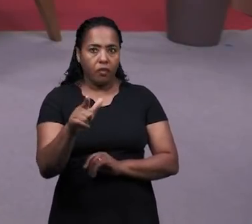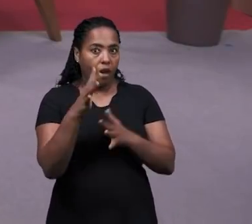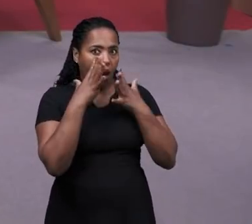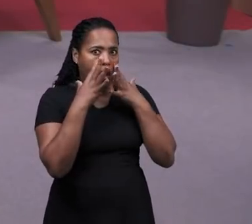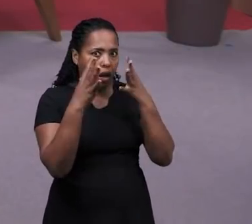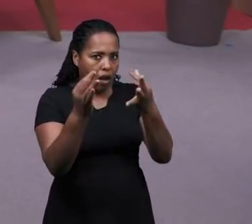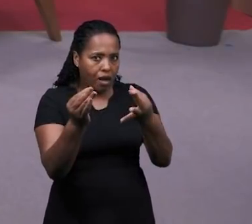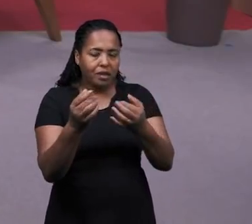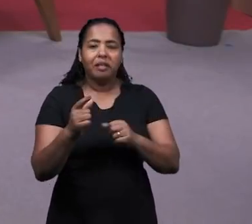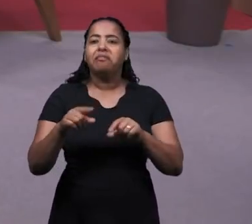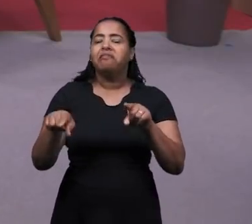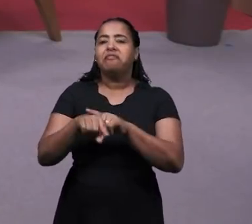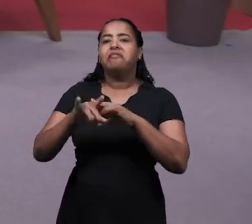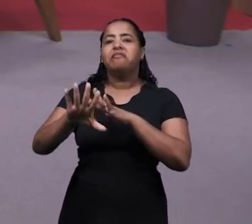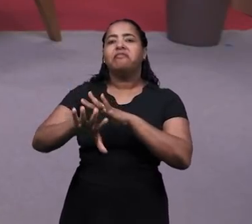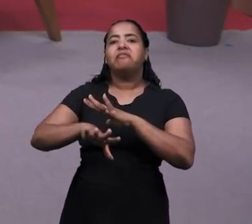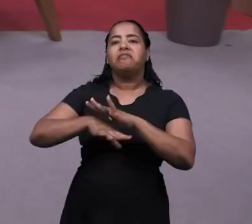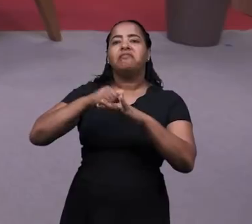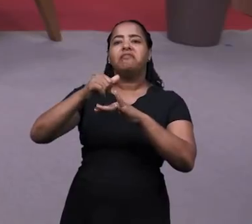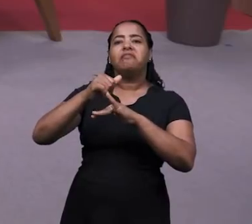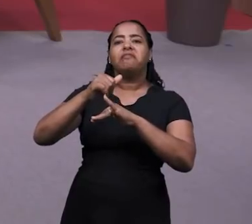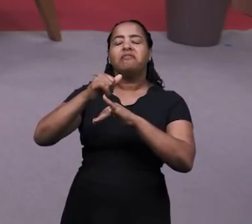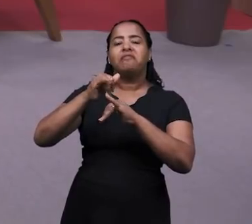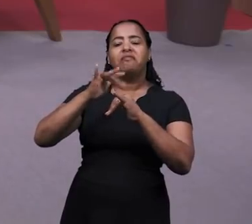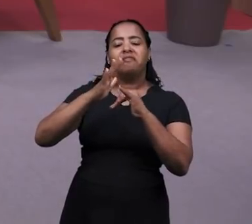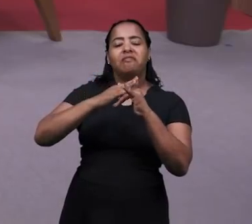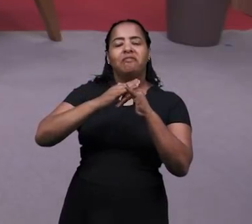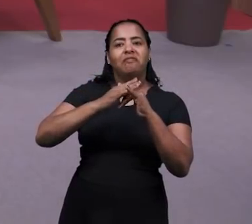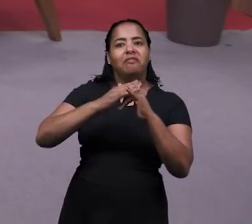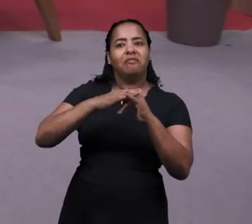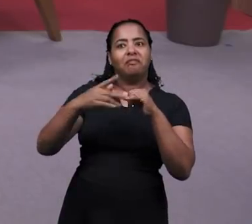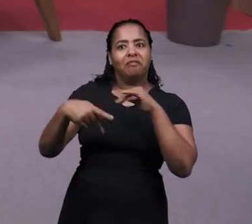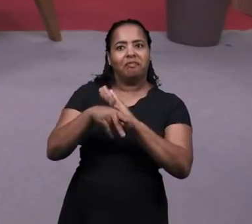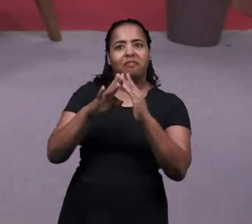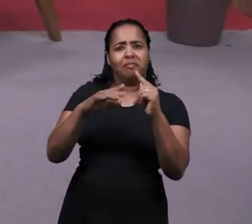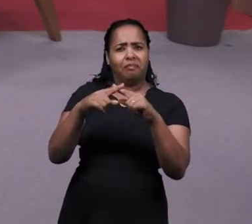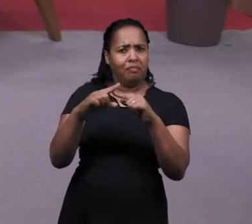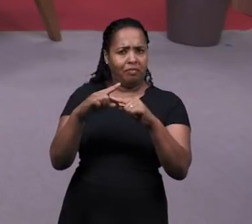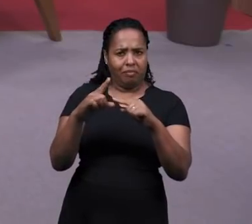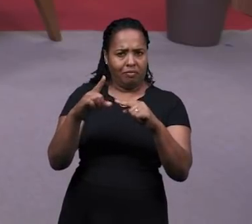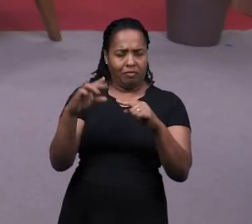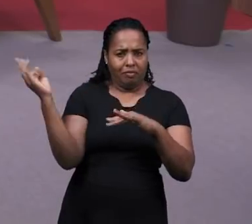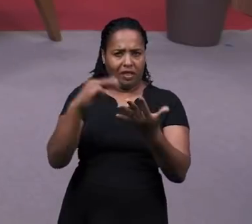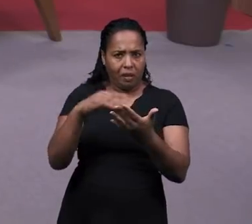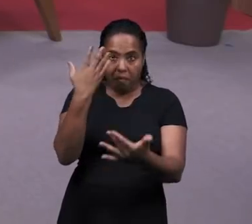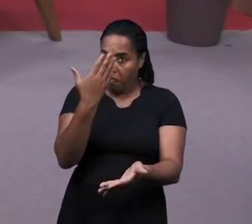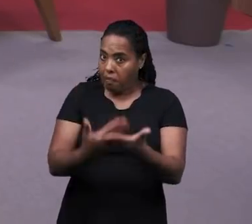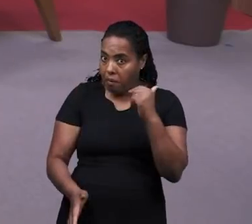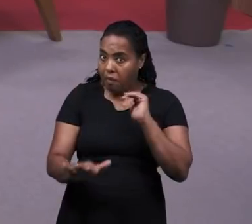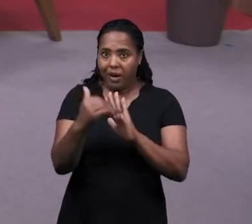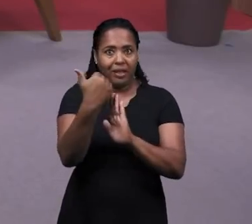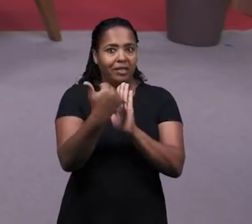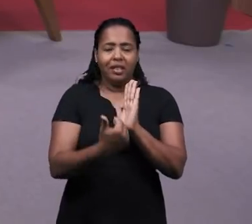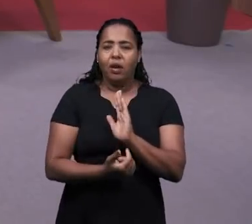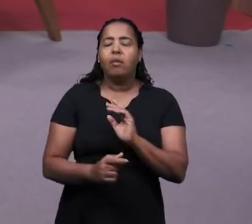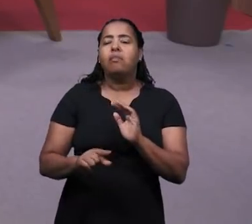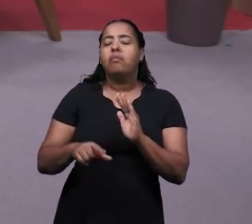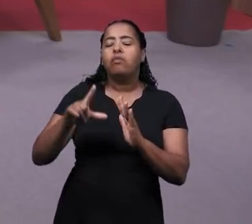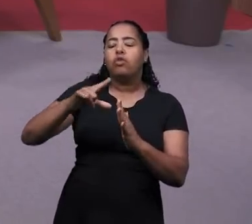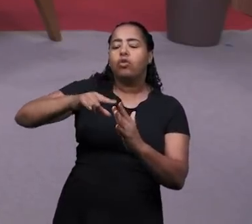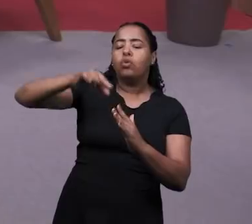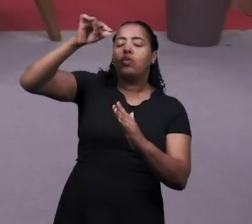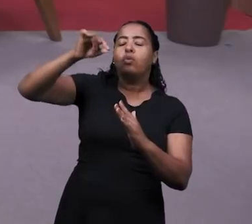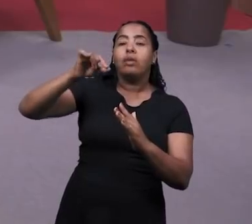acessar também o canal da Igreja Cristã Maranata no YouTube. Você não pode perder a nossa programação. Uma delas